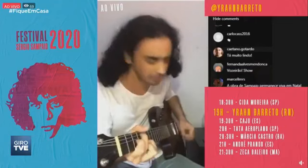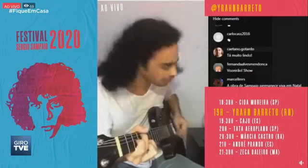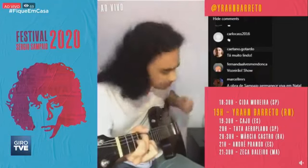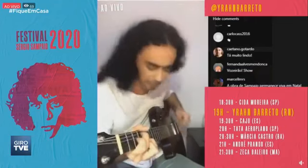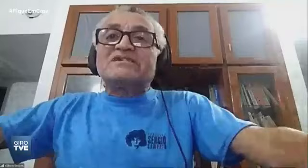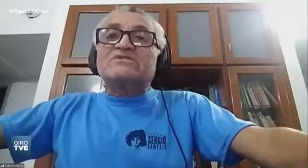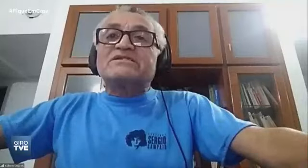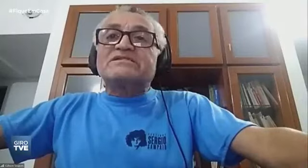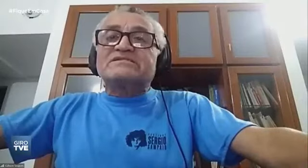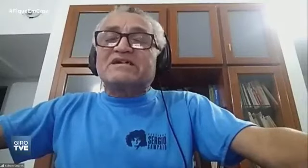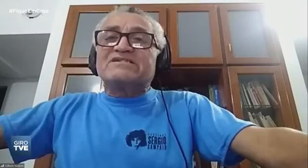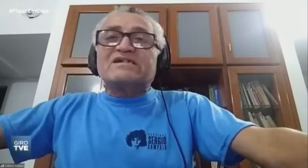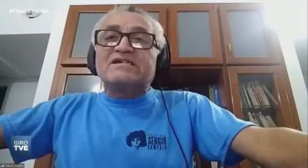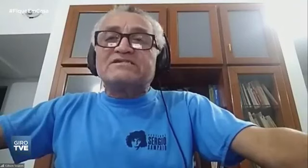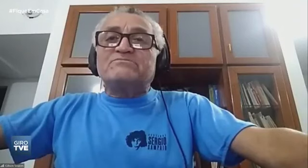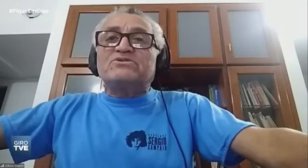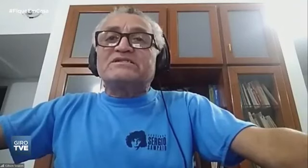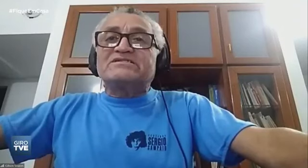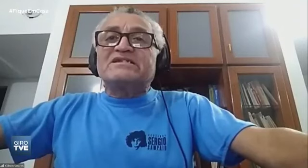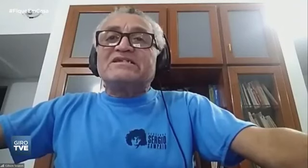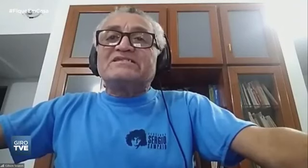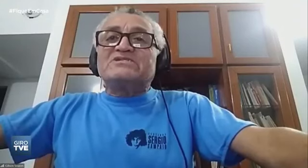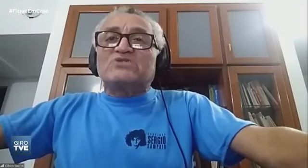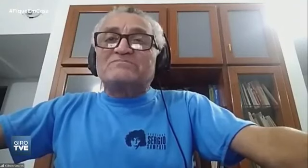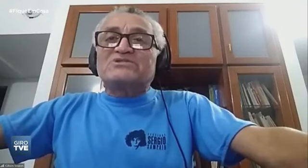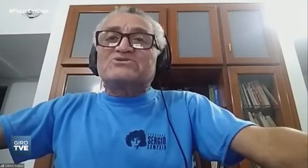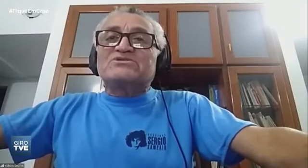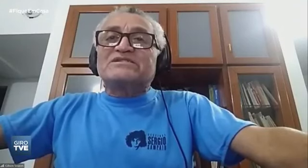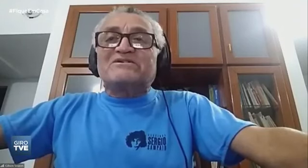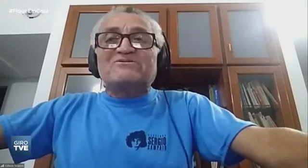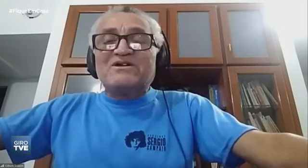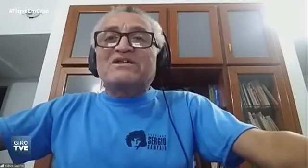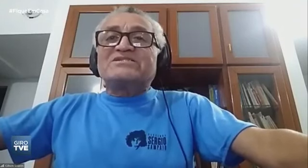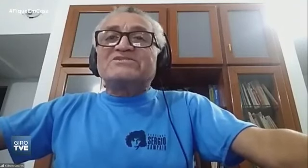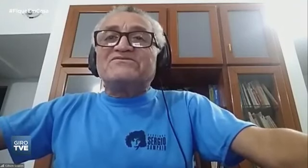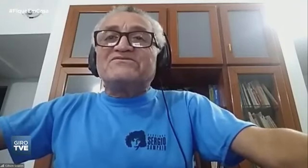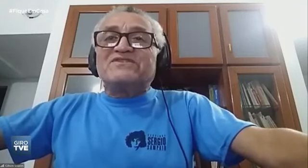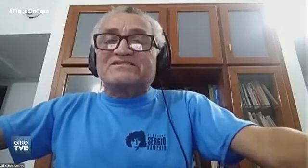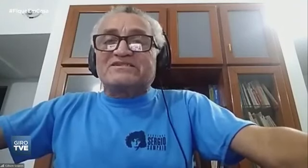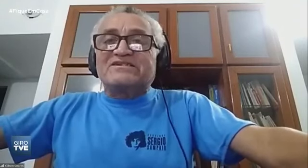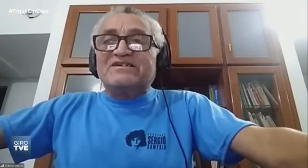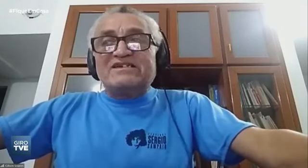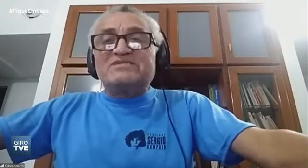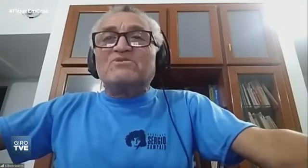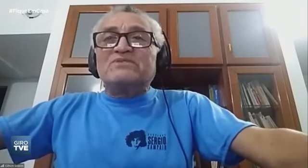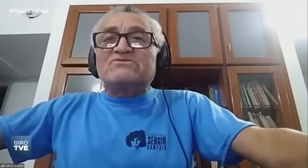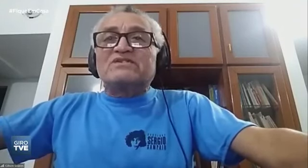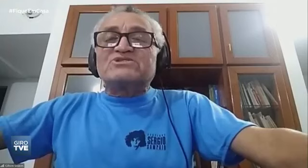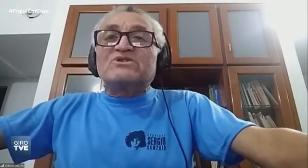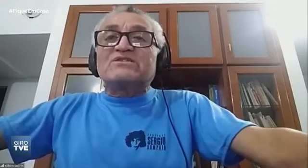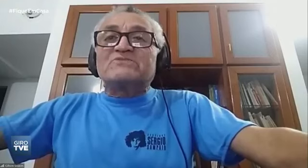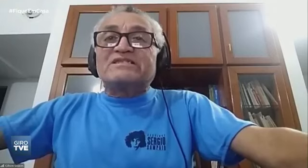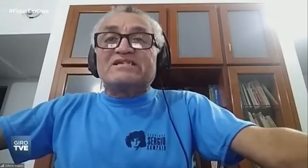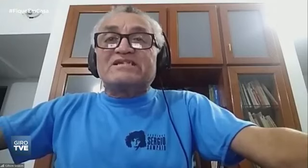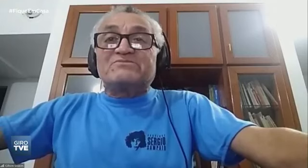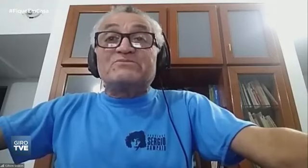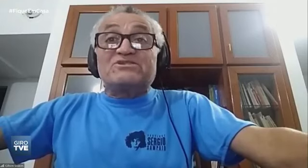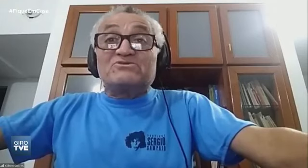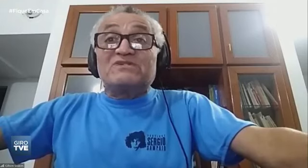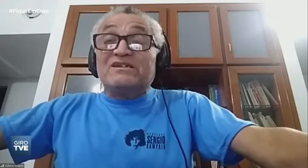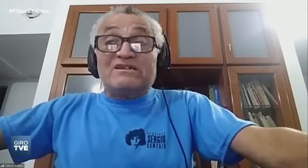estão entendendo a necessidade, a grande importância desse isolamento social para que a gente vença esse momento da história da humanidade,